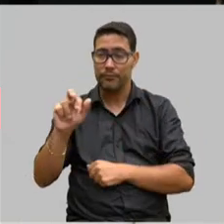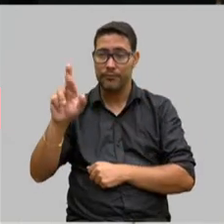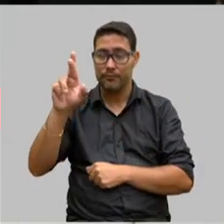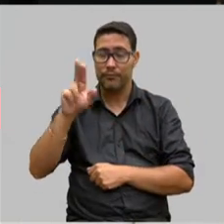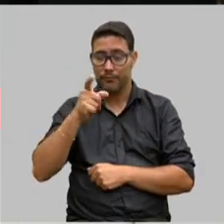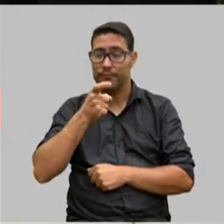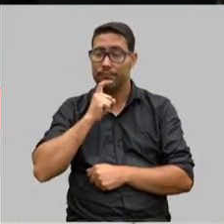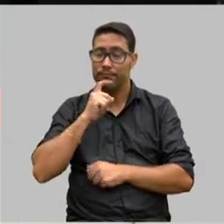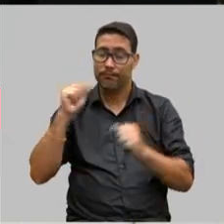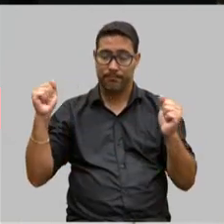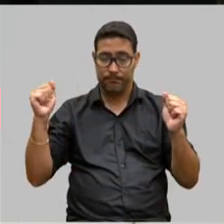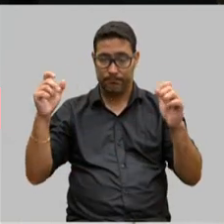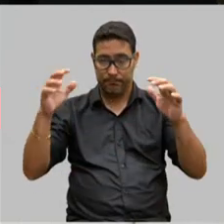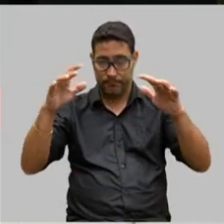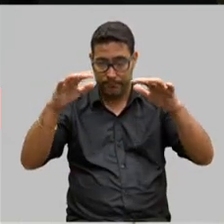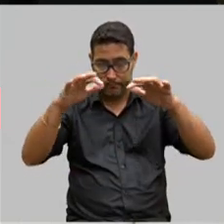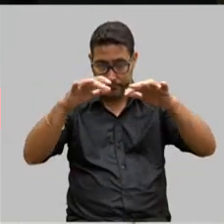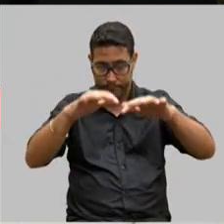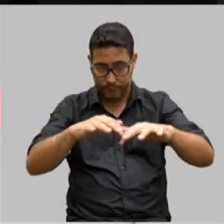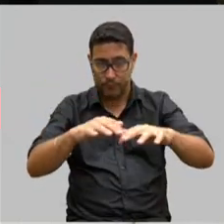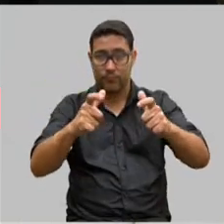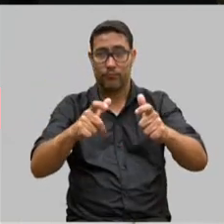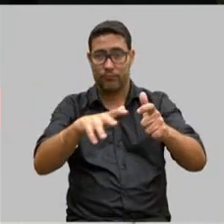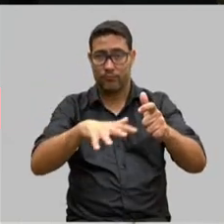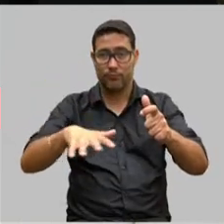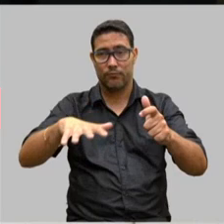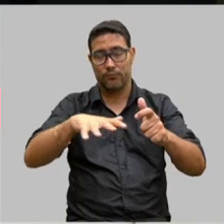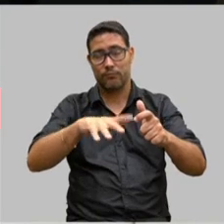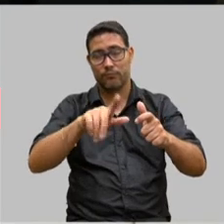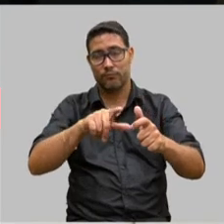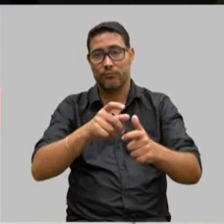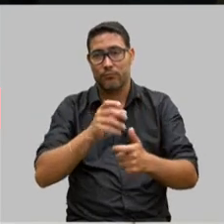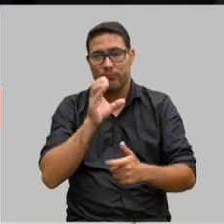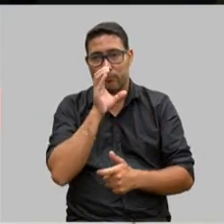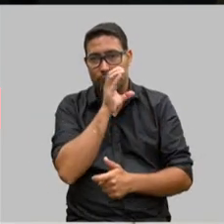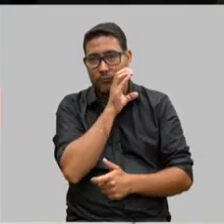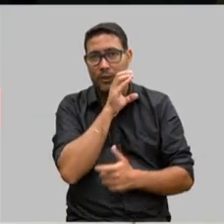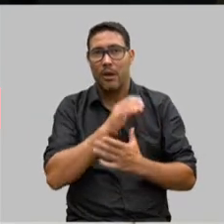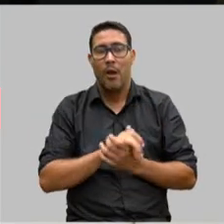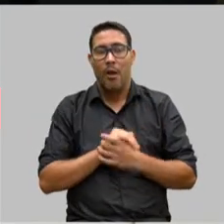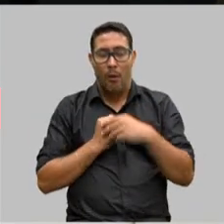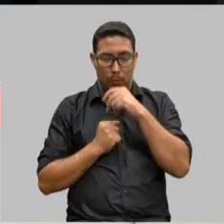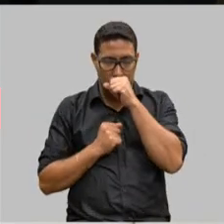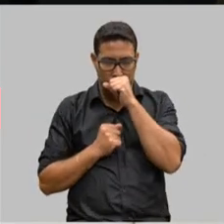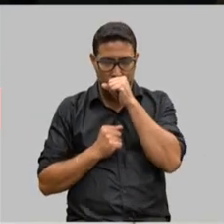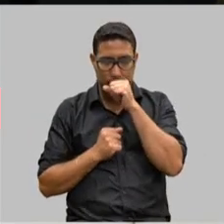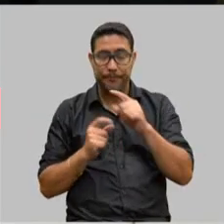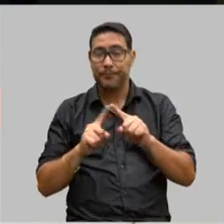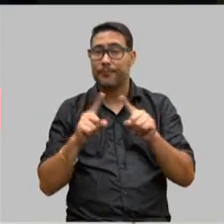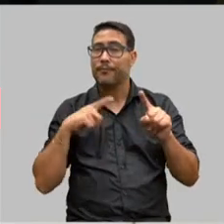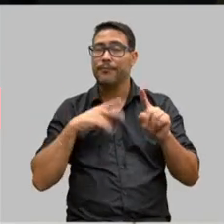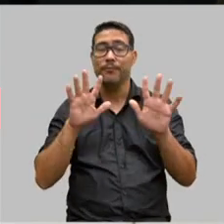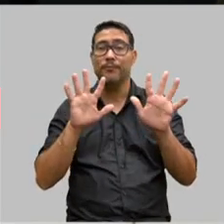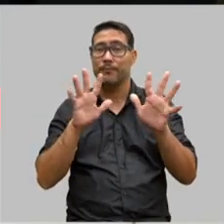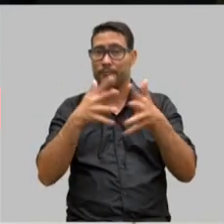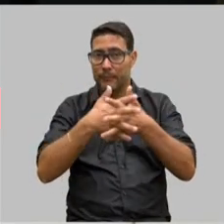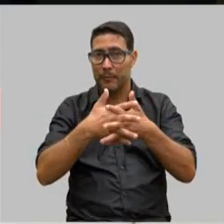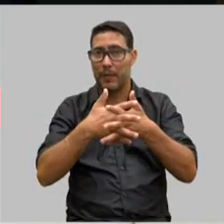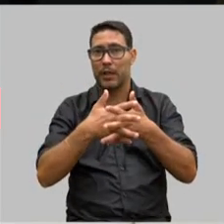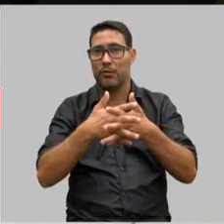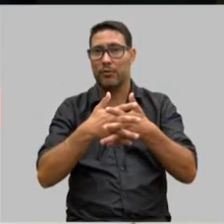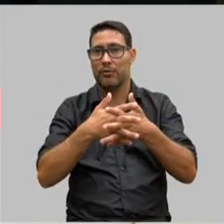numa região mais quente. E quais os impactos das ondas de frio para